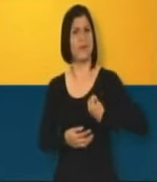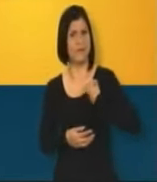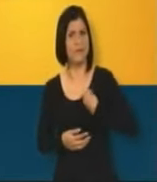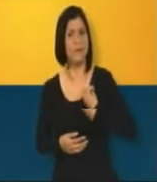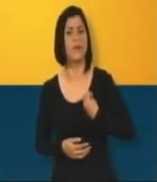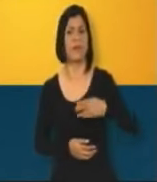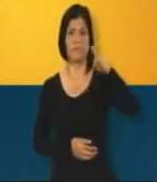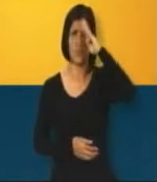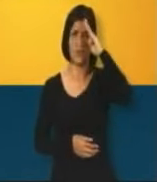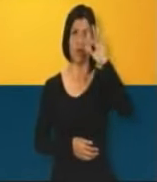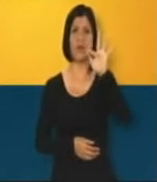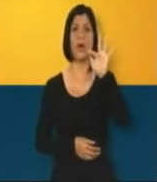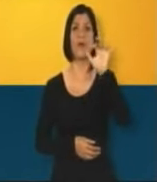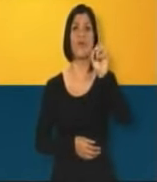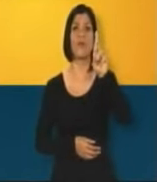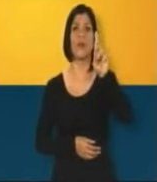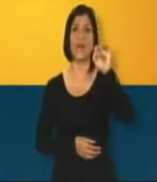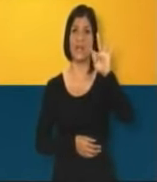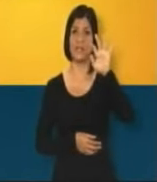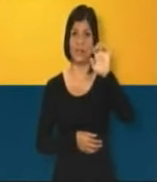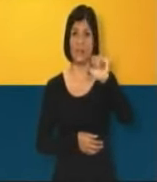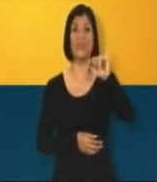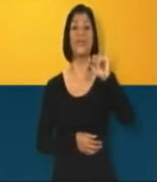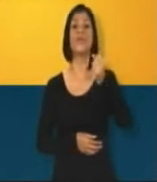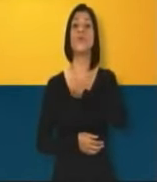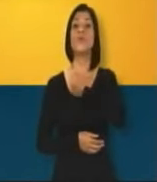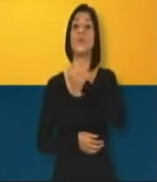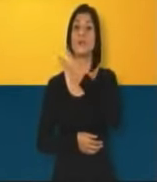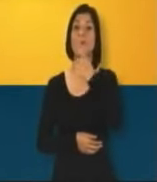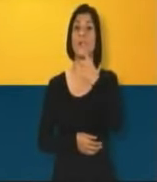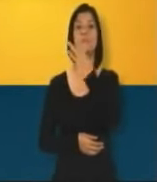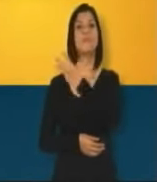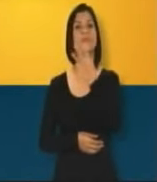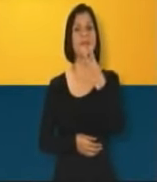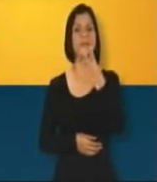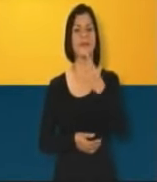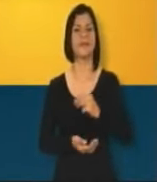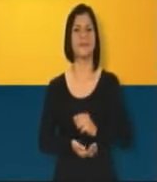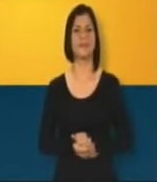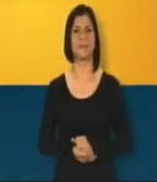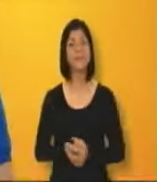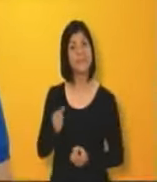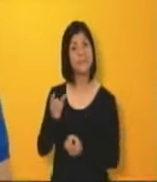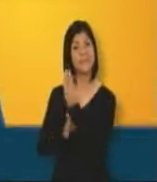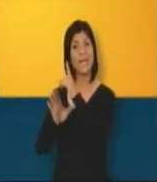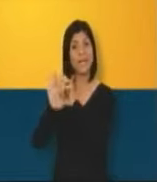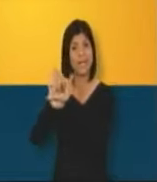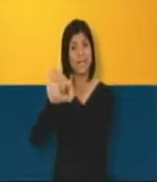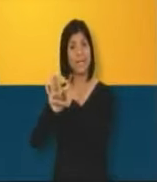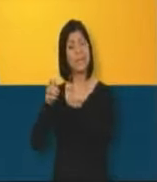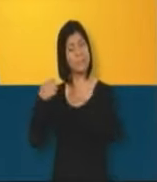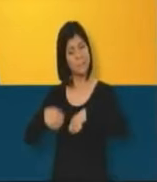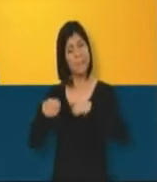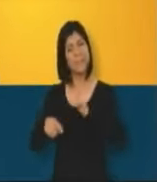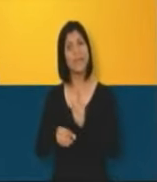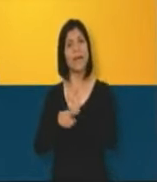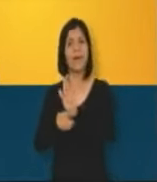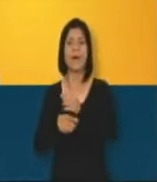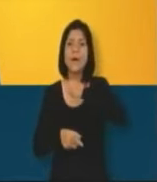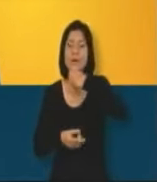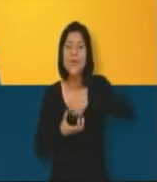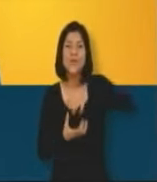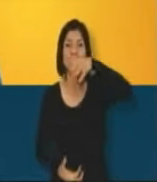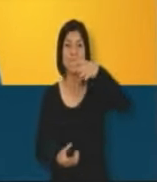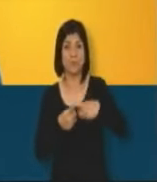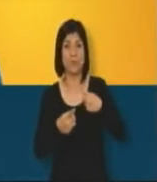vida e vou defender sua família. Sou o Coronel Forest, 3133, o seu federal. Vamos sugerir políticas públicas para os idosos.